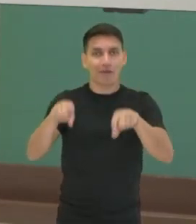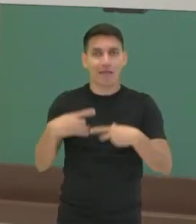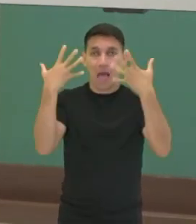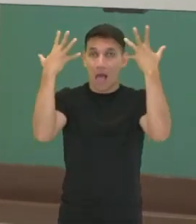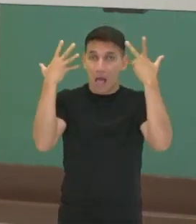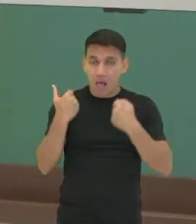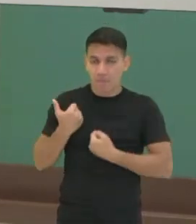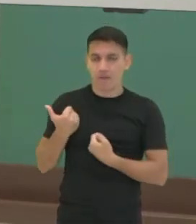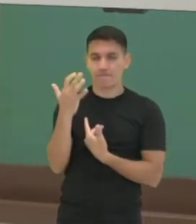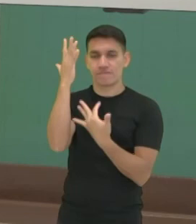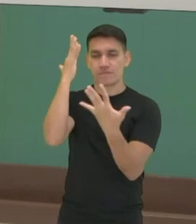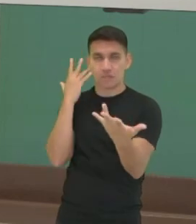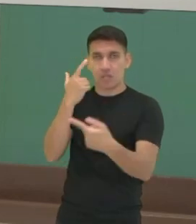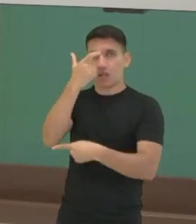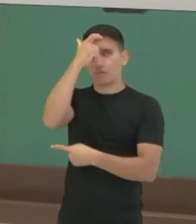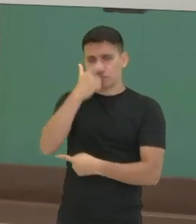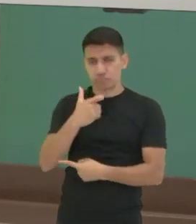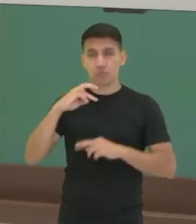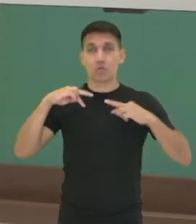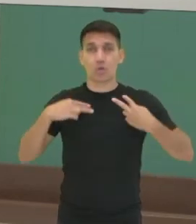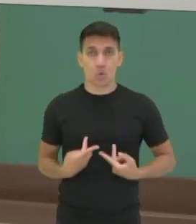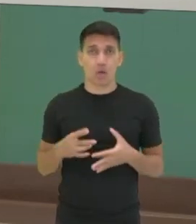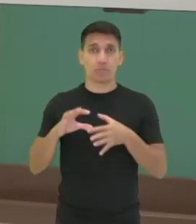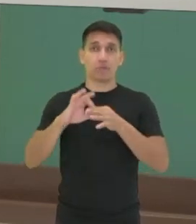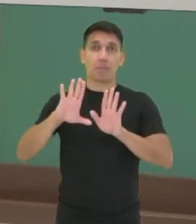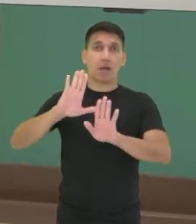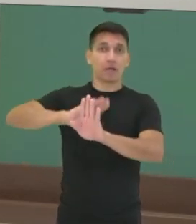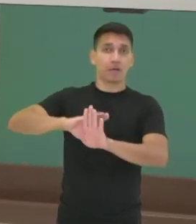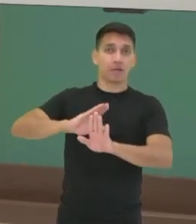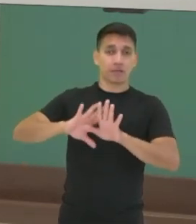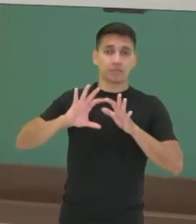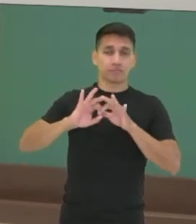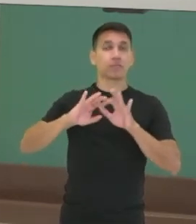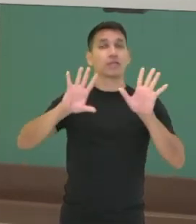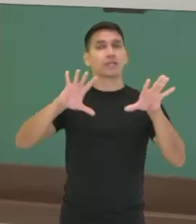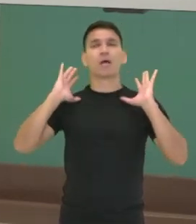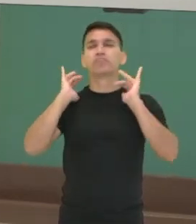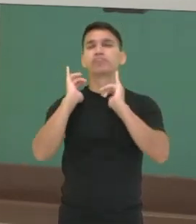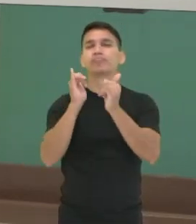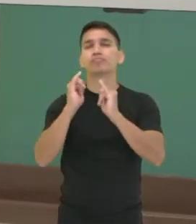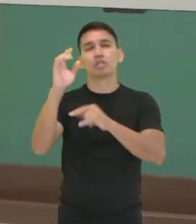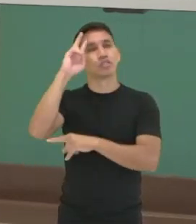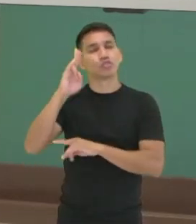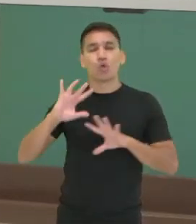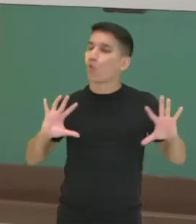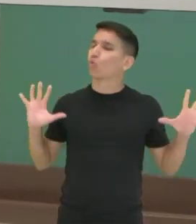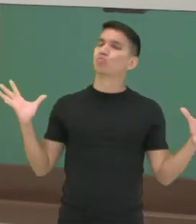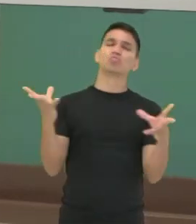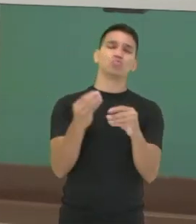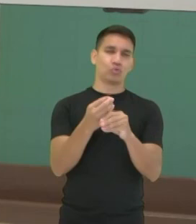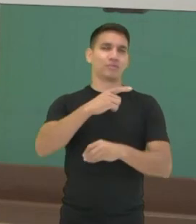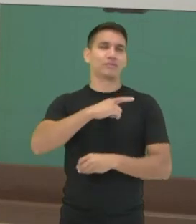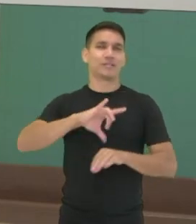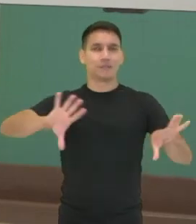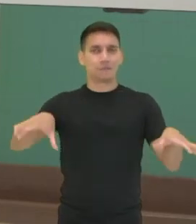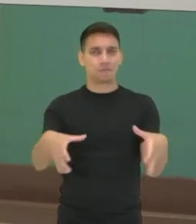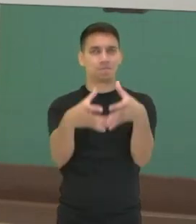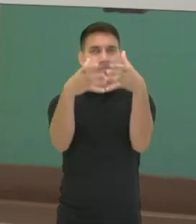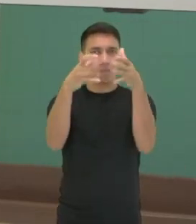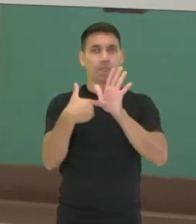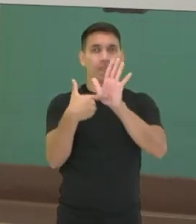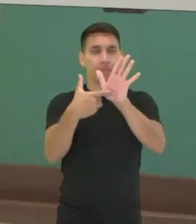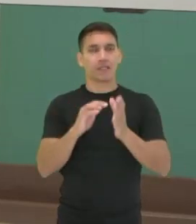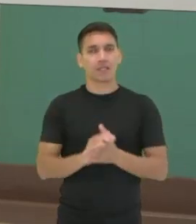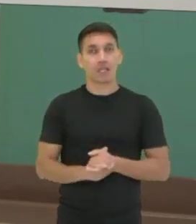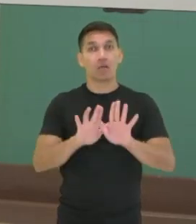plantas que têm identidade, mas que têm uma moral da história. E a contação da história pode envolver todos esses elementos. O